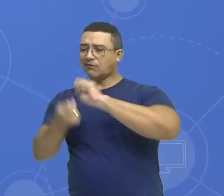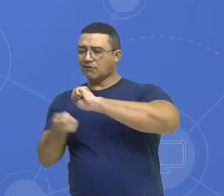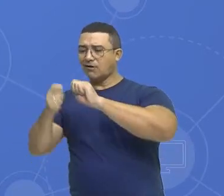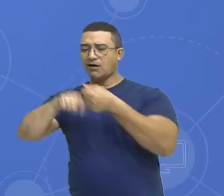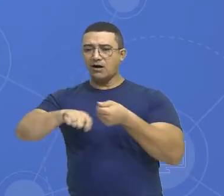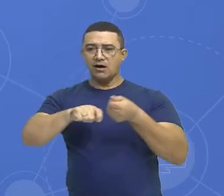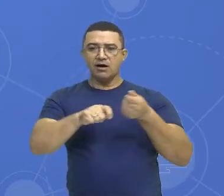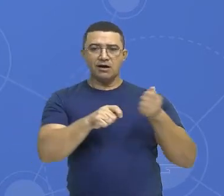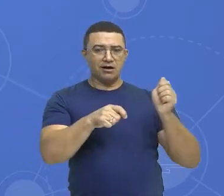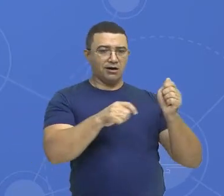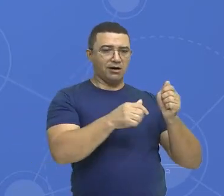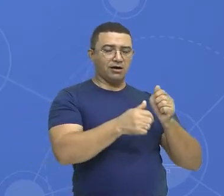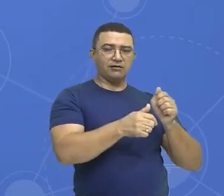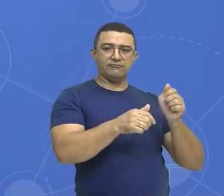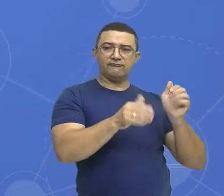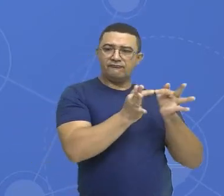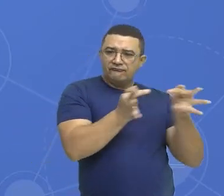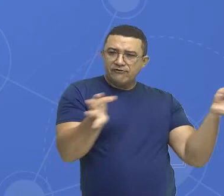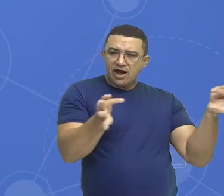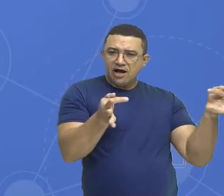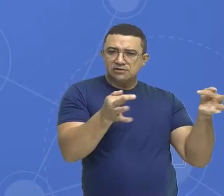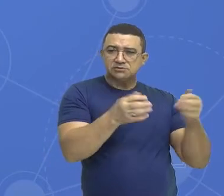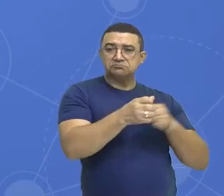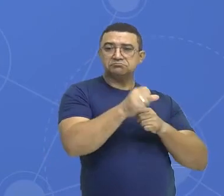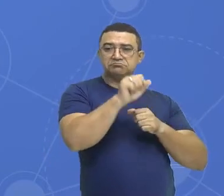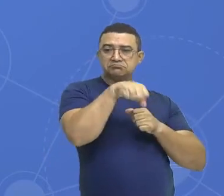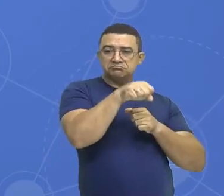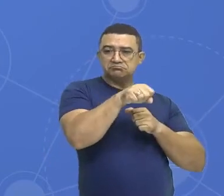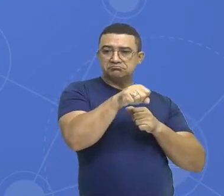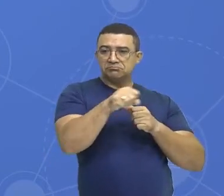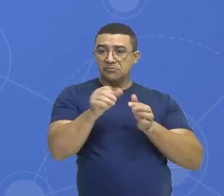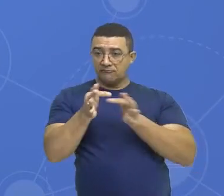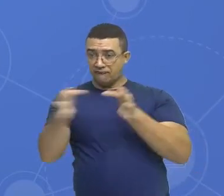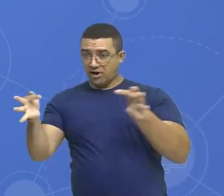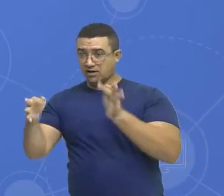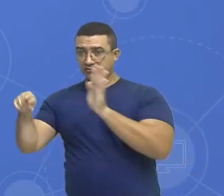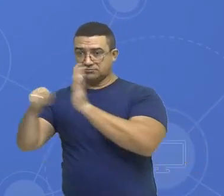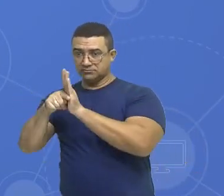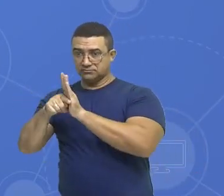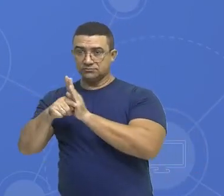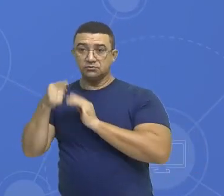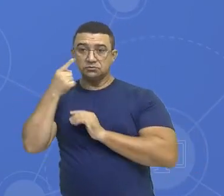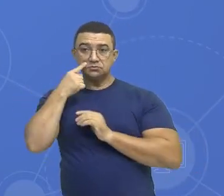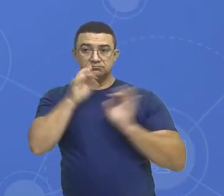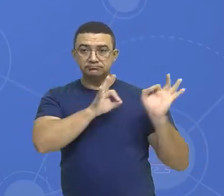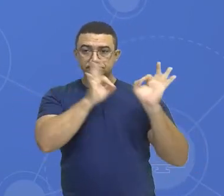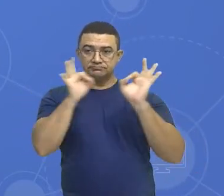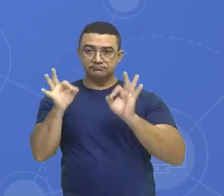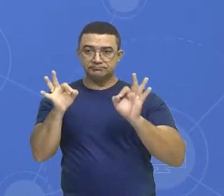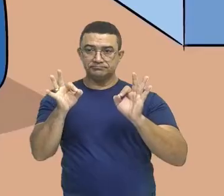afirmativa para negativa, só que quando o sujeito for terceira pessoa do singular. Olha só, acompanhe.